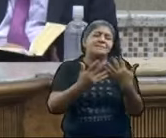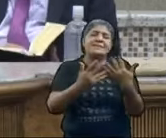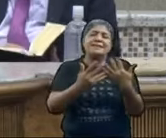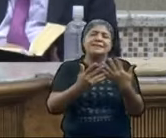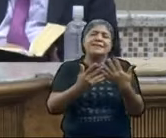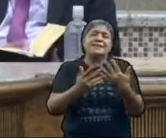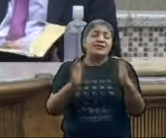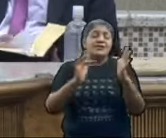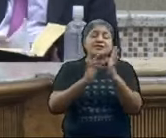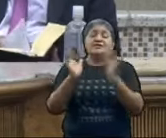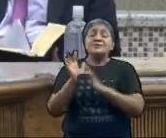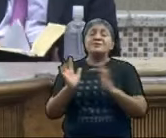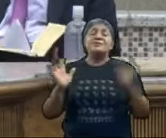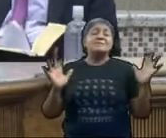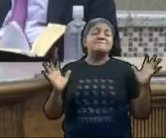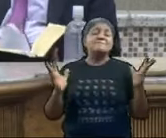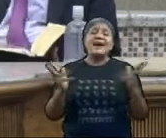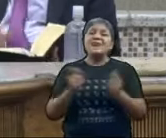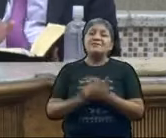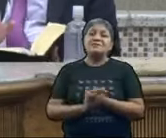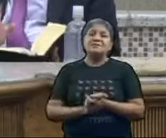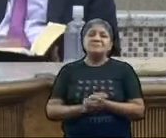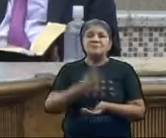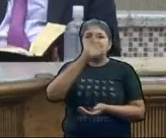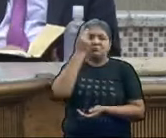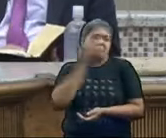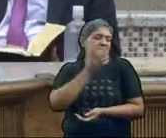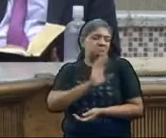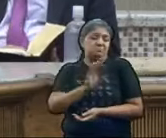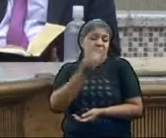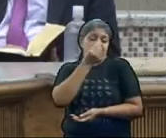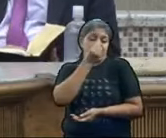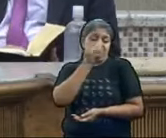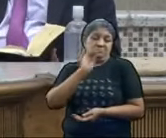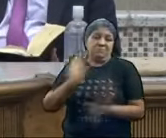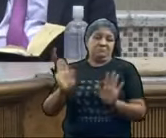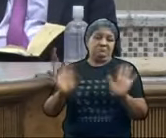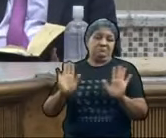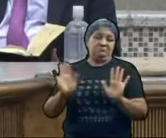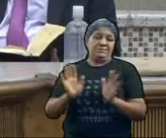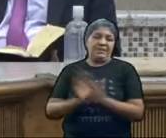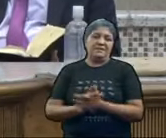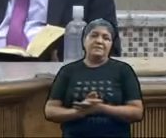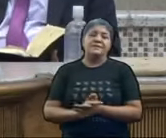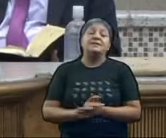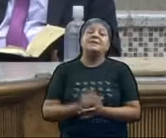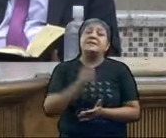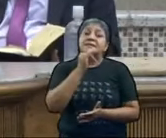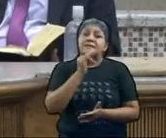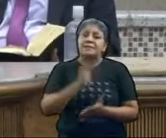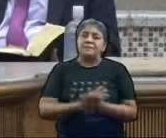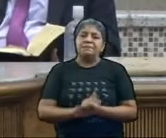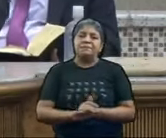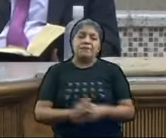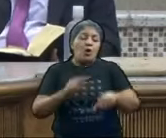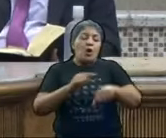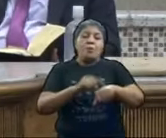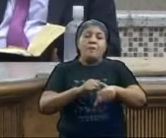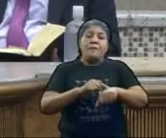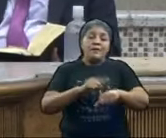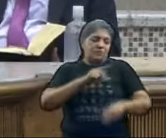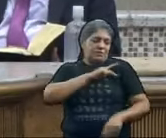Cristo. Eu me lembro quando Paulo pregava o Evangelho lá em Atenas, Paulo chegou em Atenas e ele pregou lá no